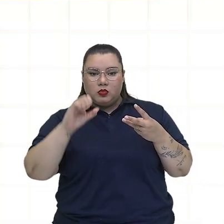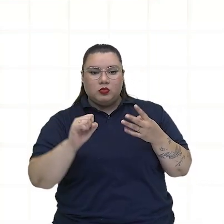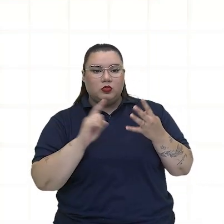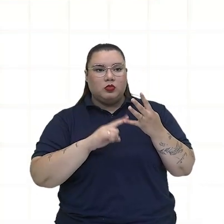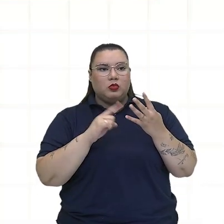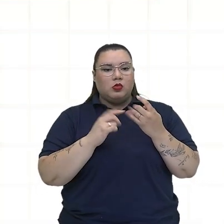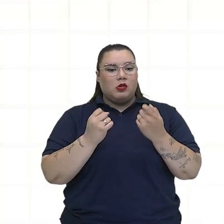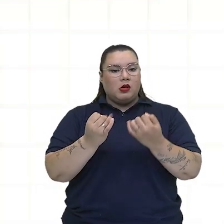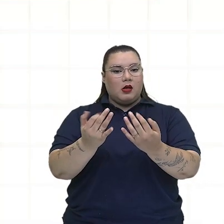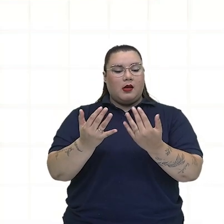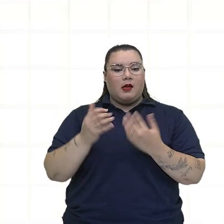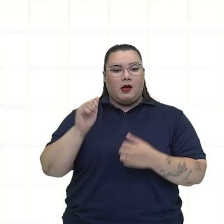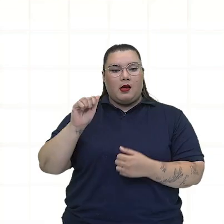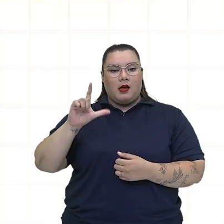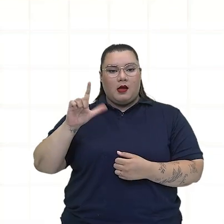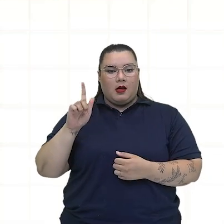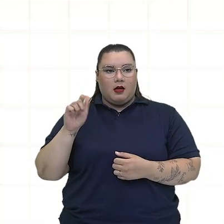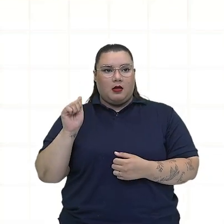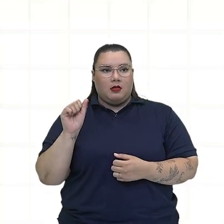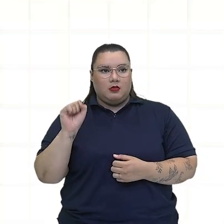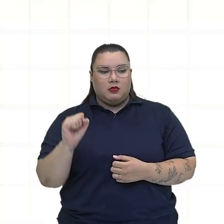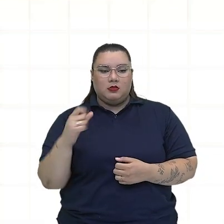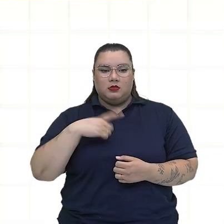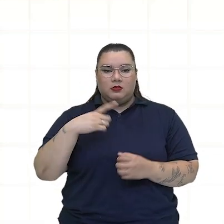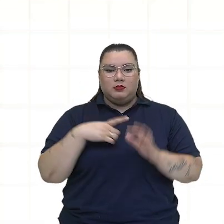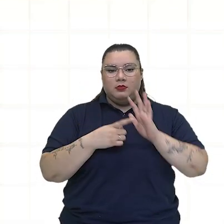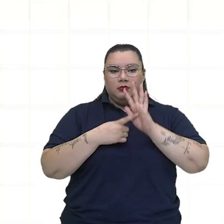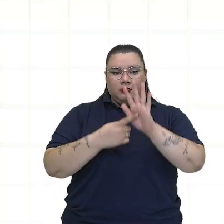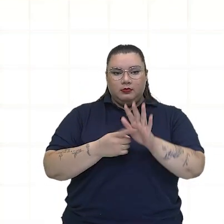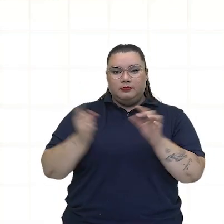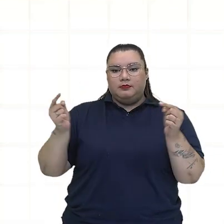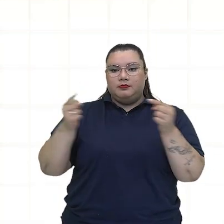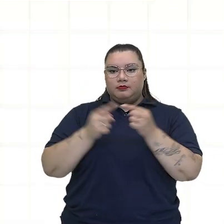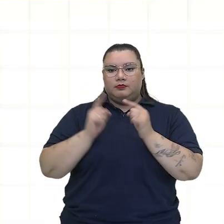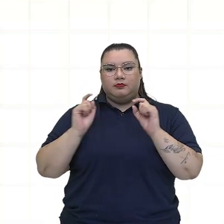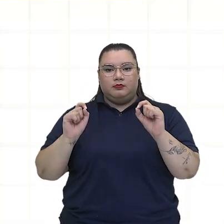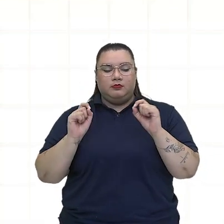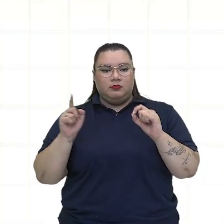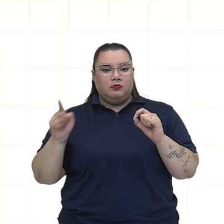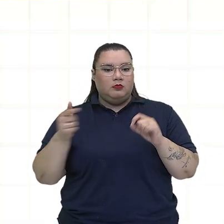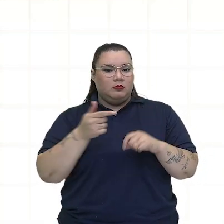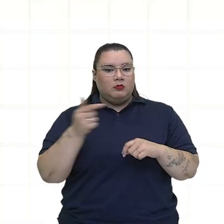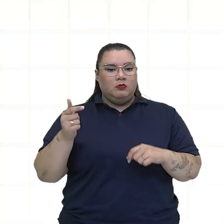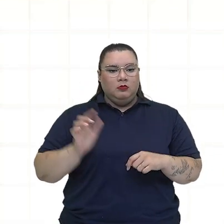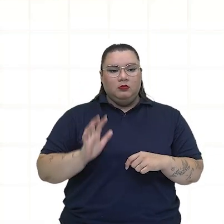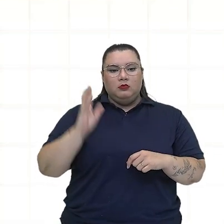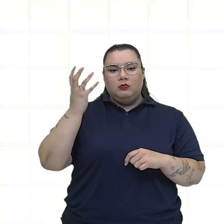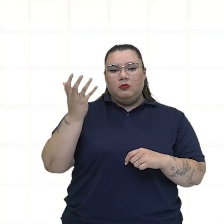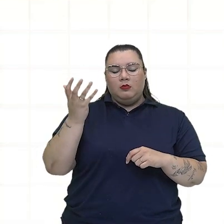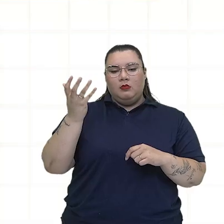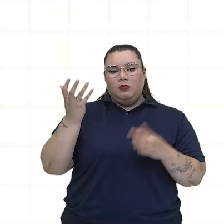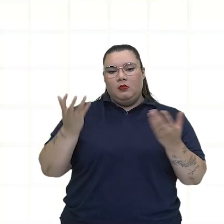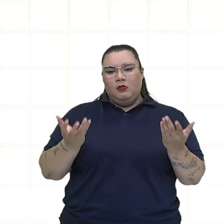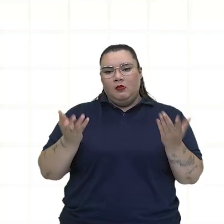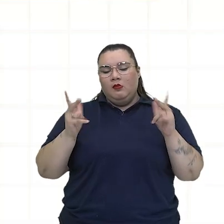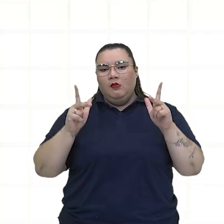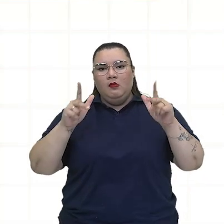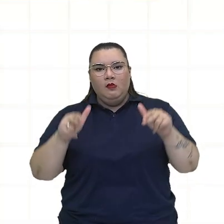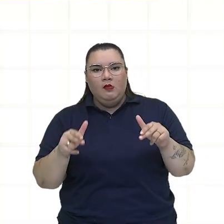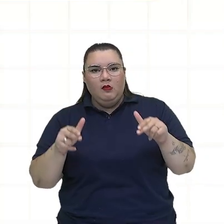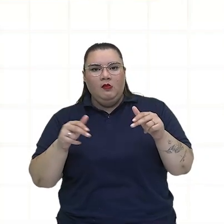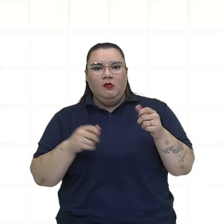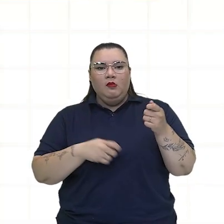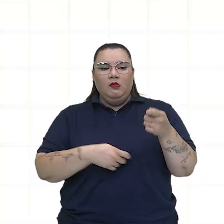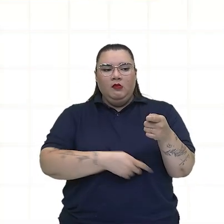quais são, né, o que eles criam. Essa aquicultura, ela não vai ocorrer como acontece